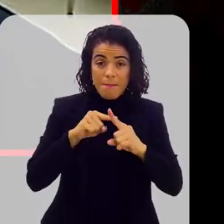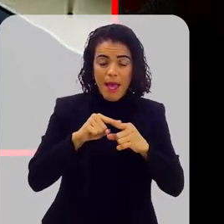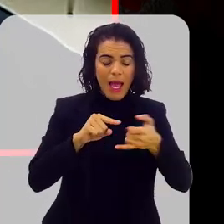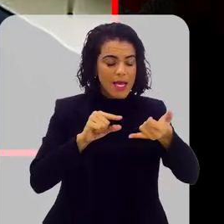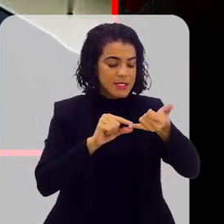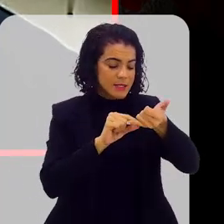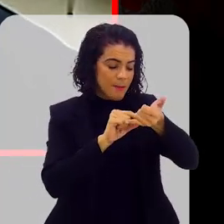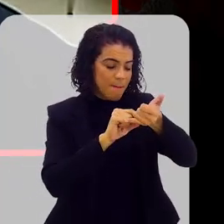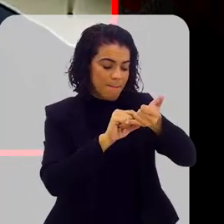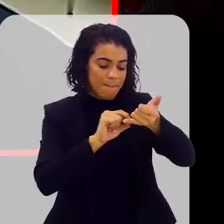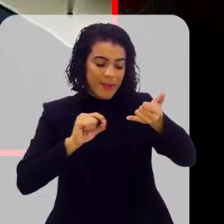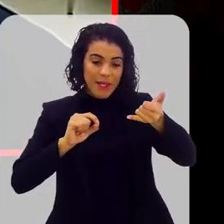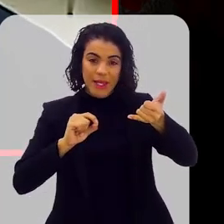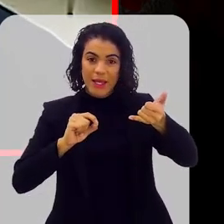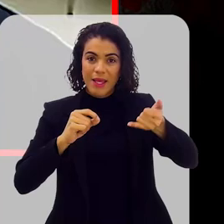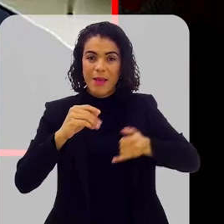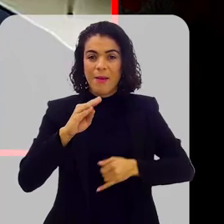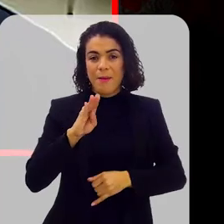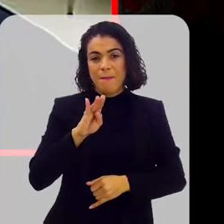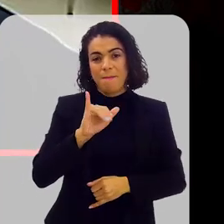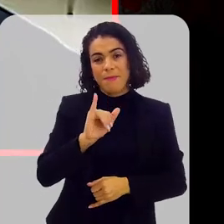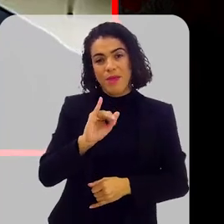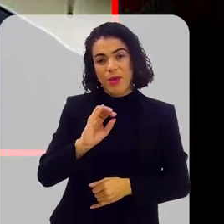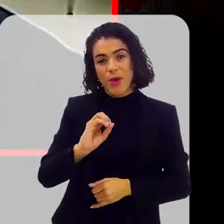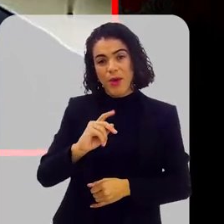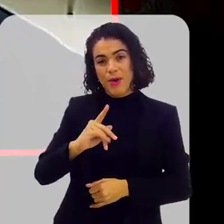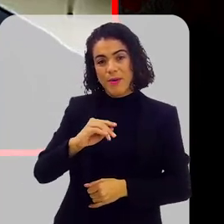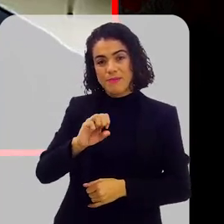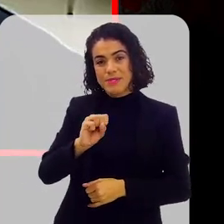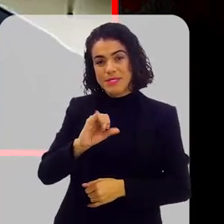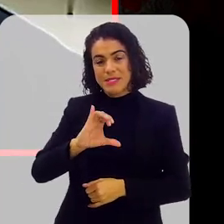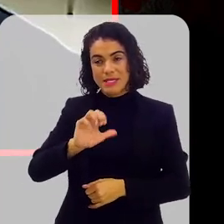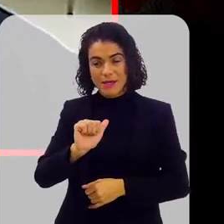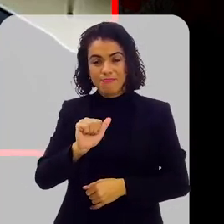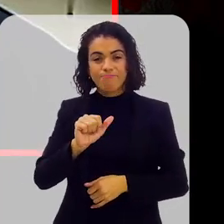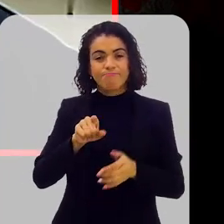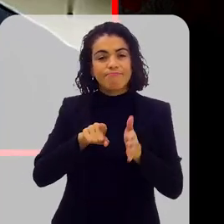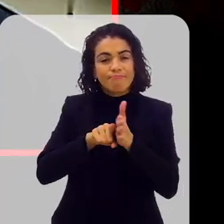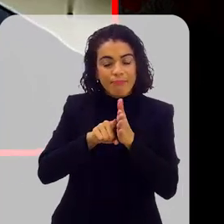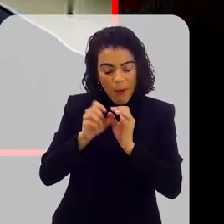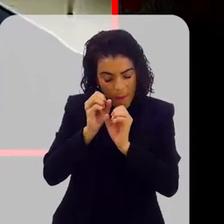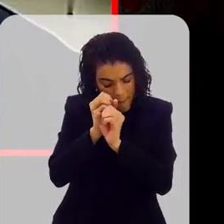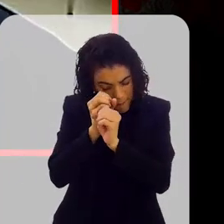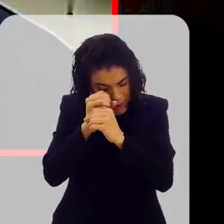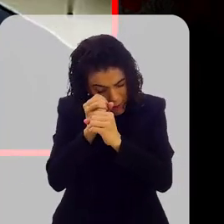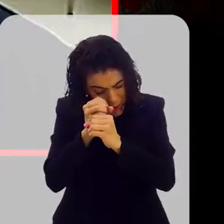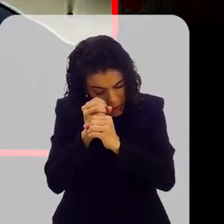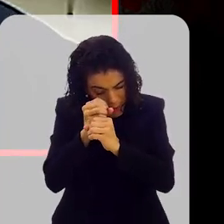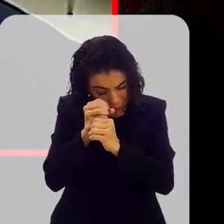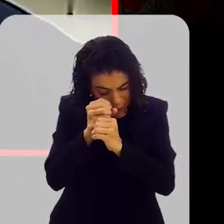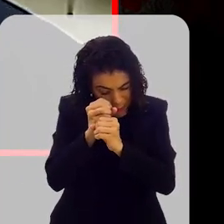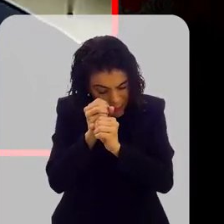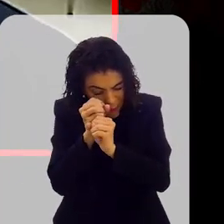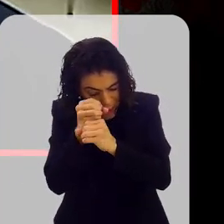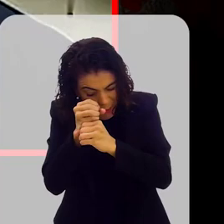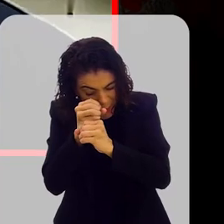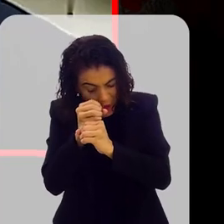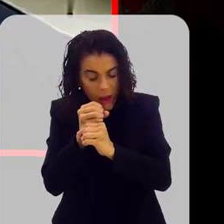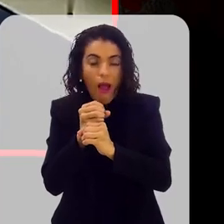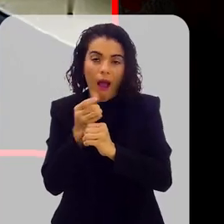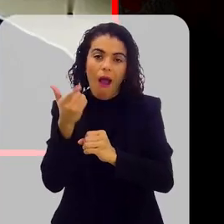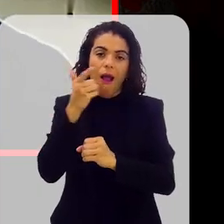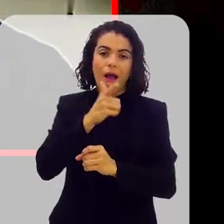uma lesão suspeita e aquele fragmento é analisado no laboratório de patologia clínica, onde você tem uma definição do